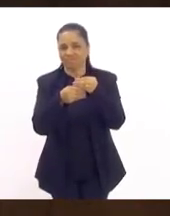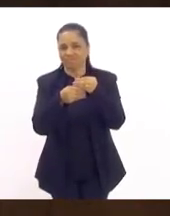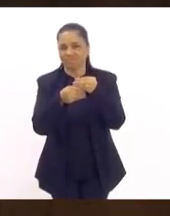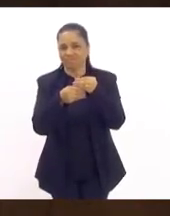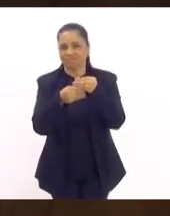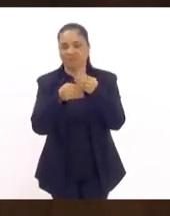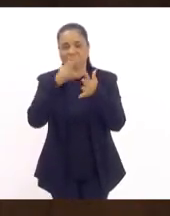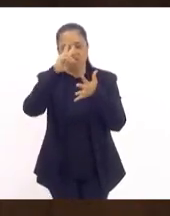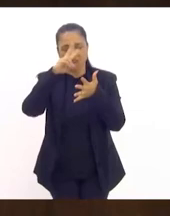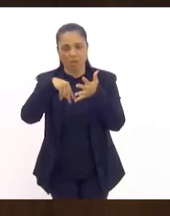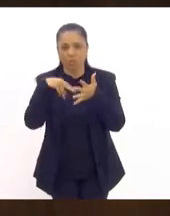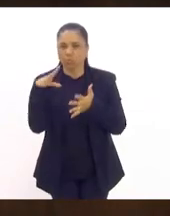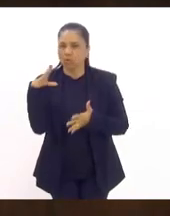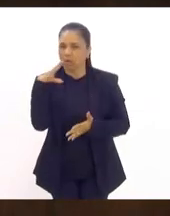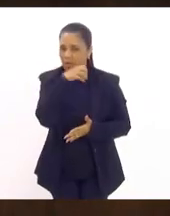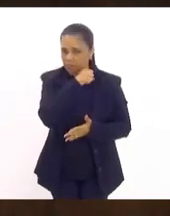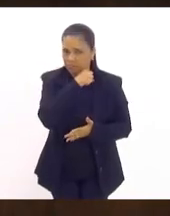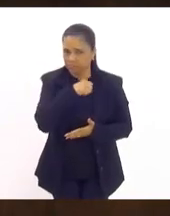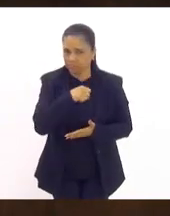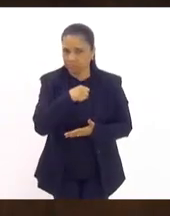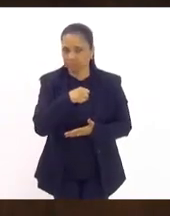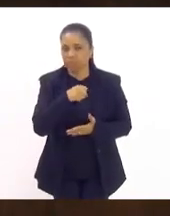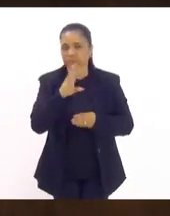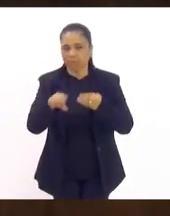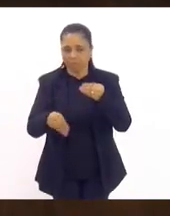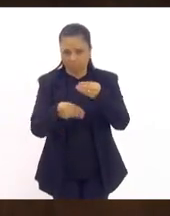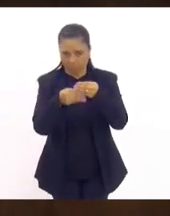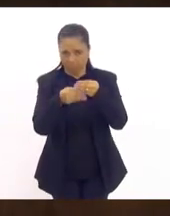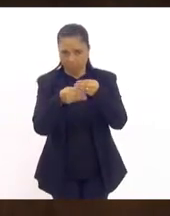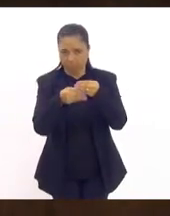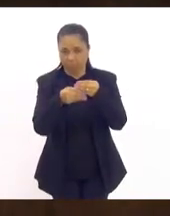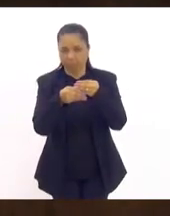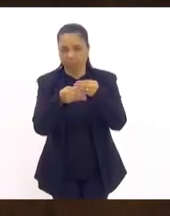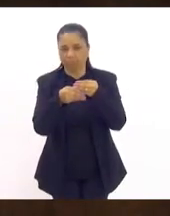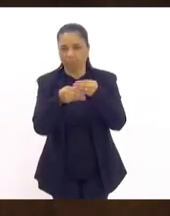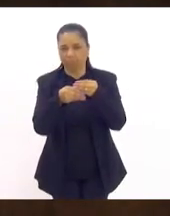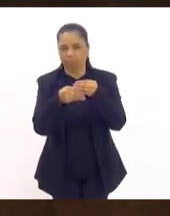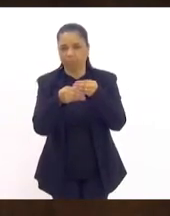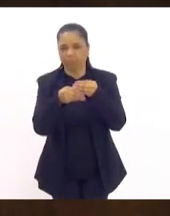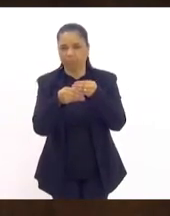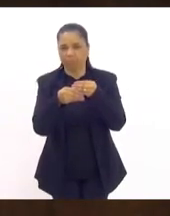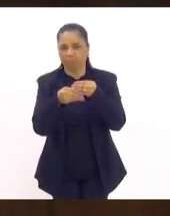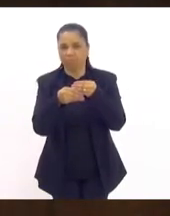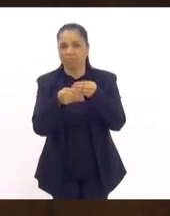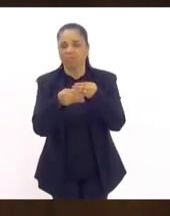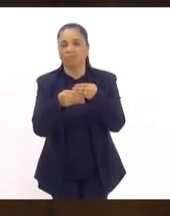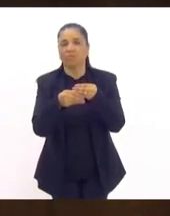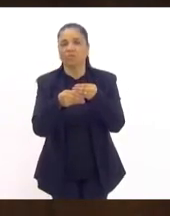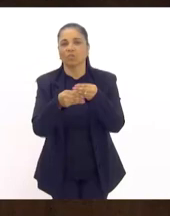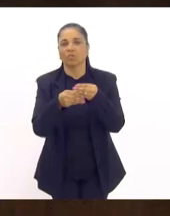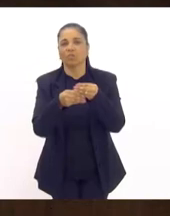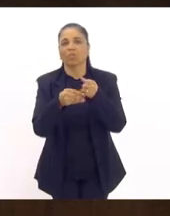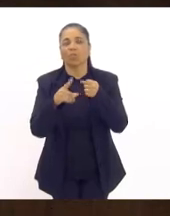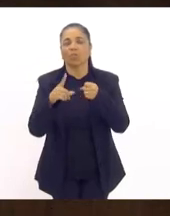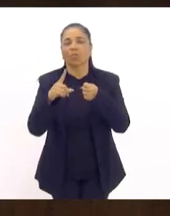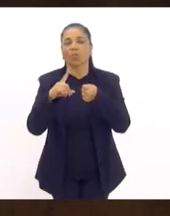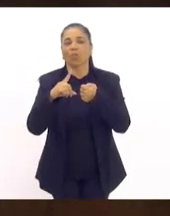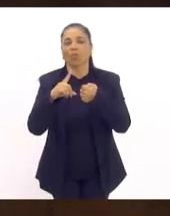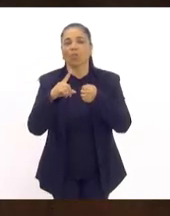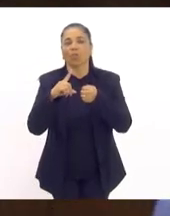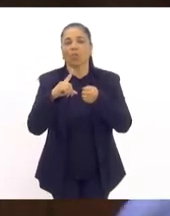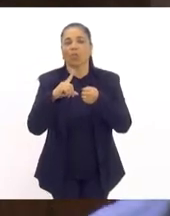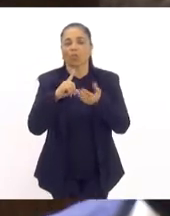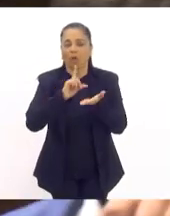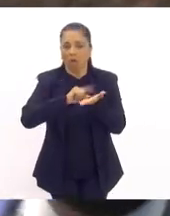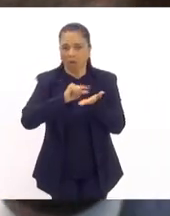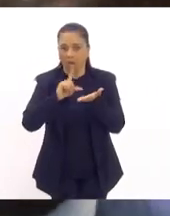a leitura breve aqui da emenda, senhor presidente. A emenda é inserindo um artigo no presente